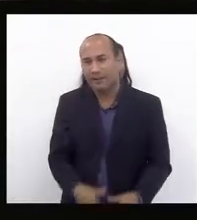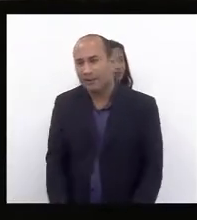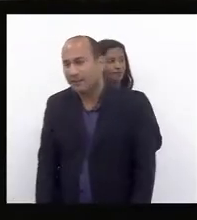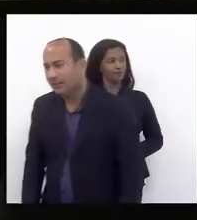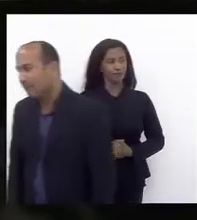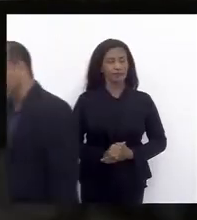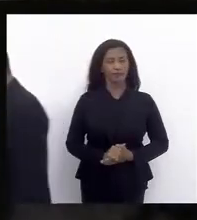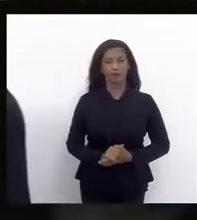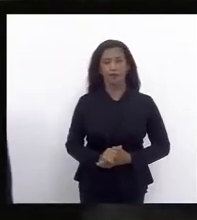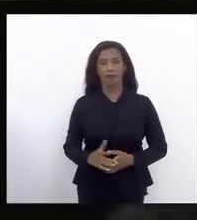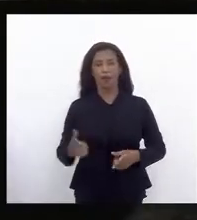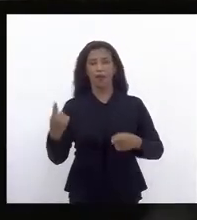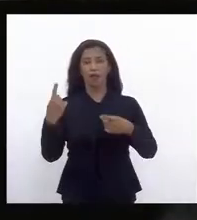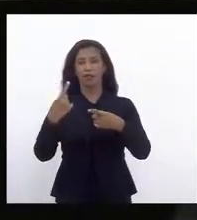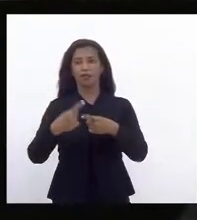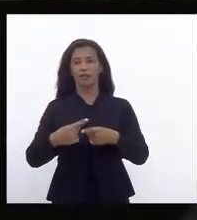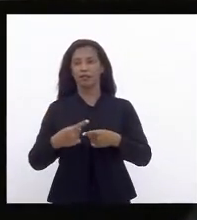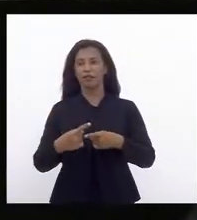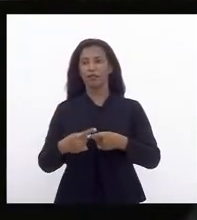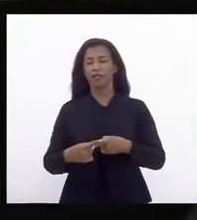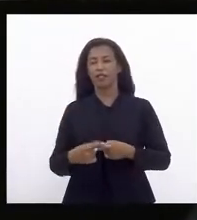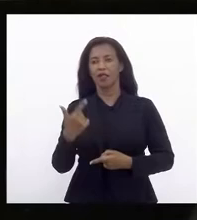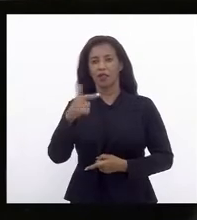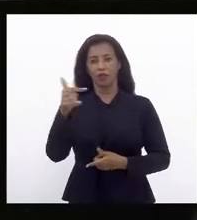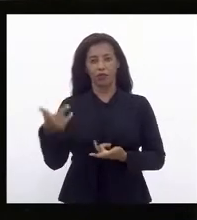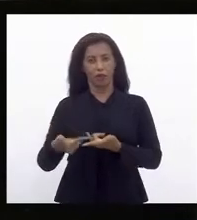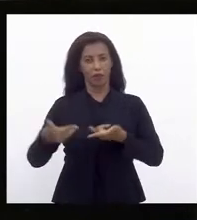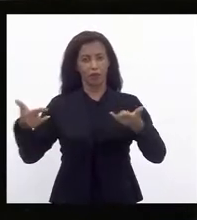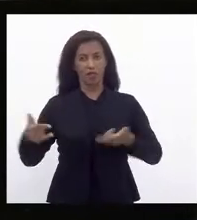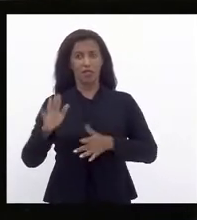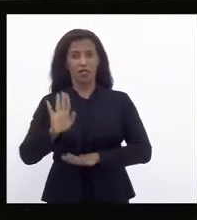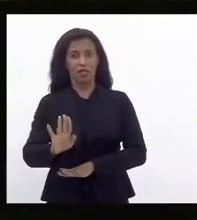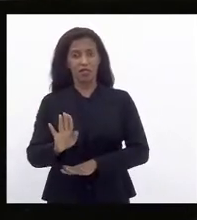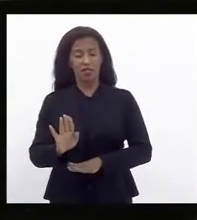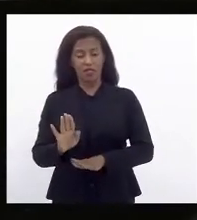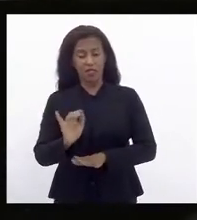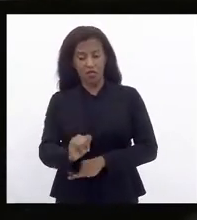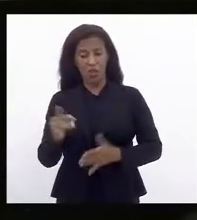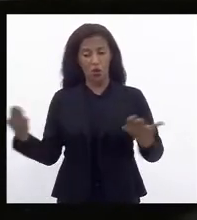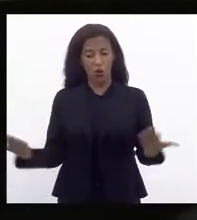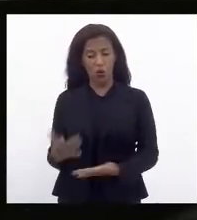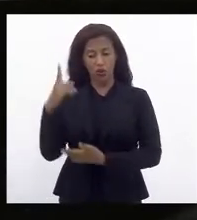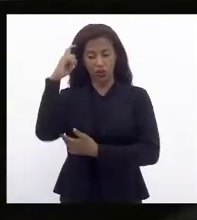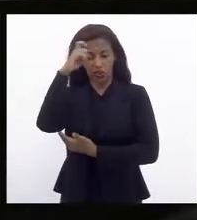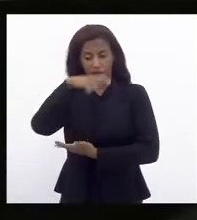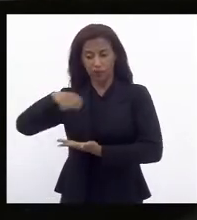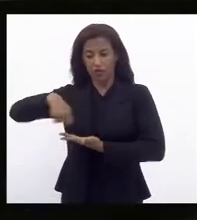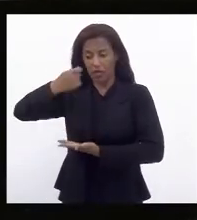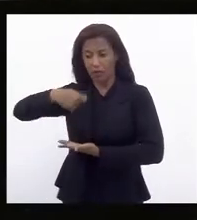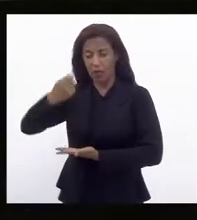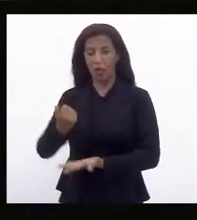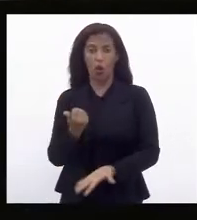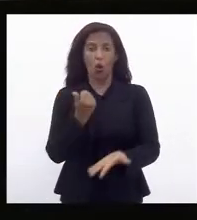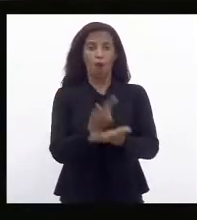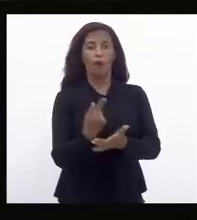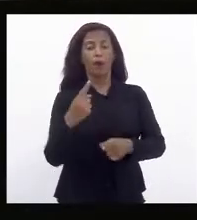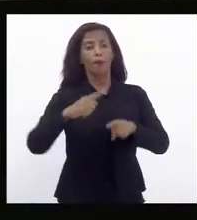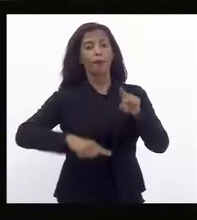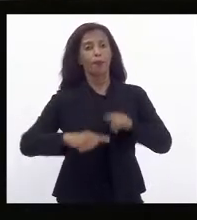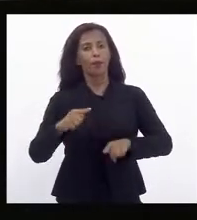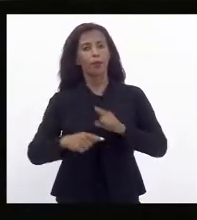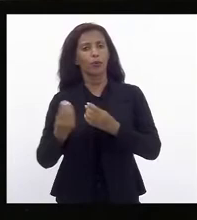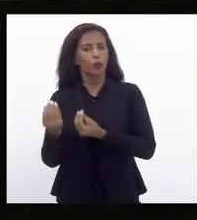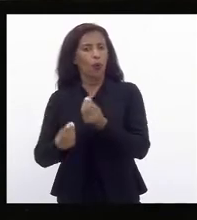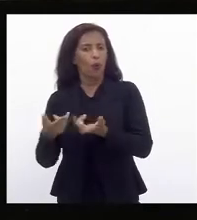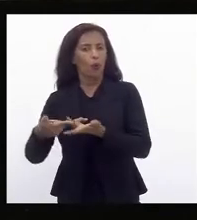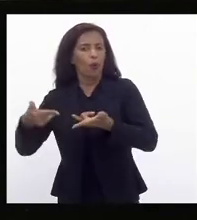as aulas porque não têm o dinheiro para comprar absorvente. Se está difícil de hoje conseguir se alimentar, imagina comprar um produto como esse